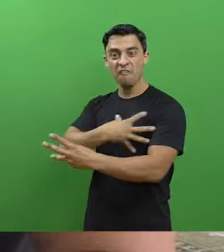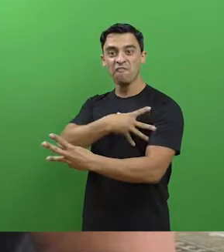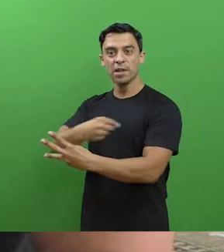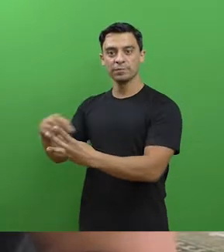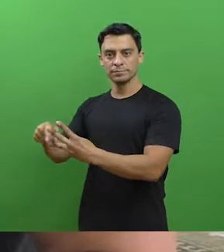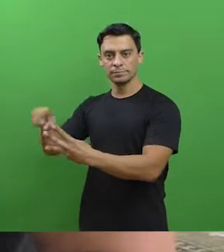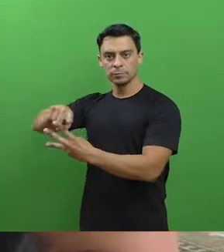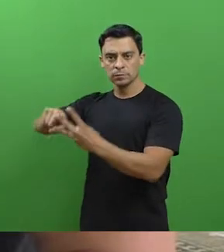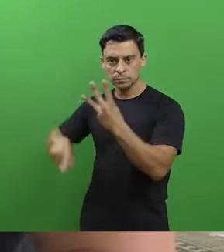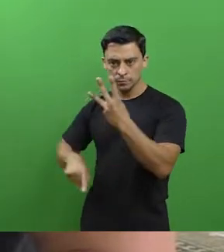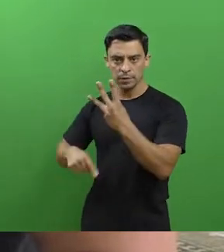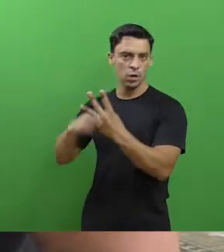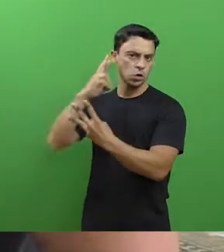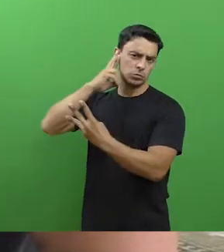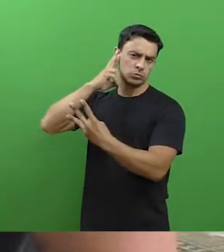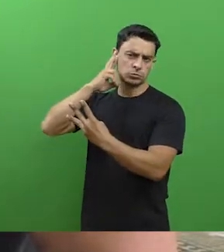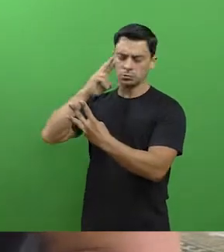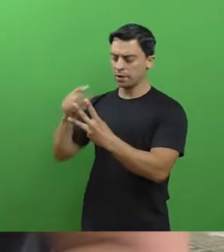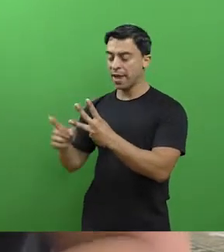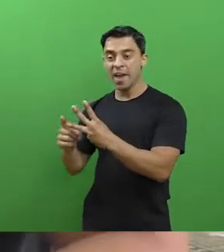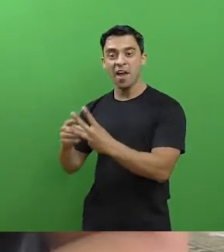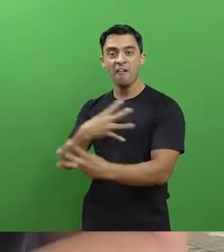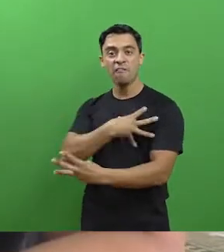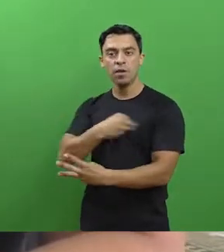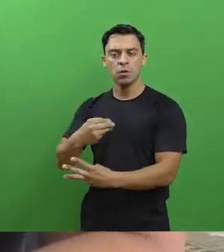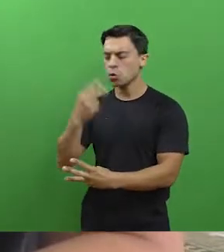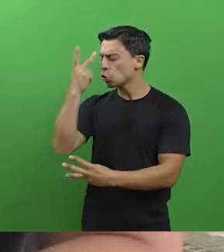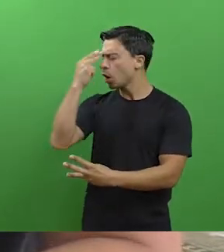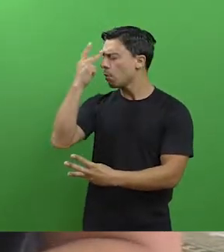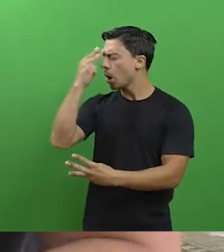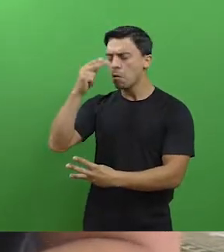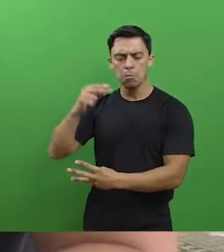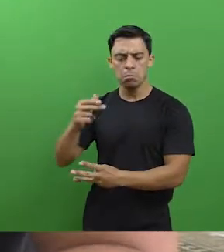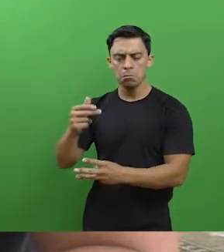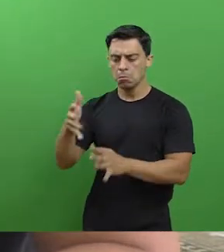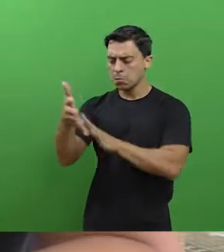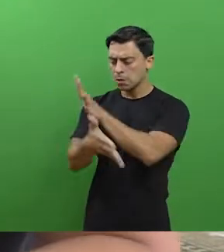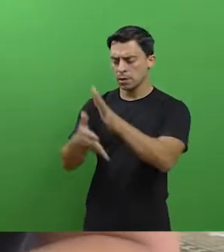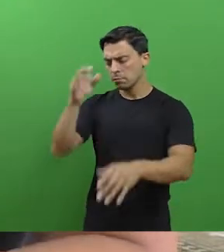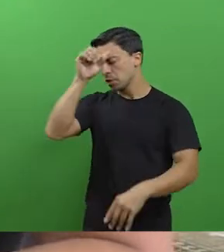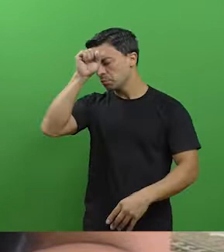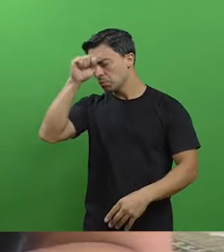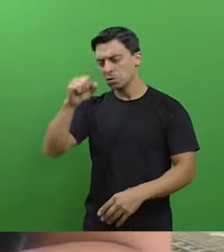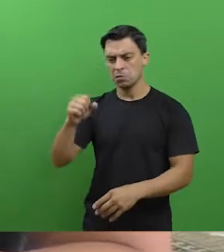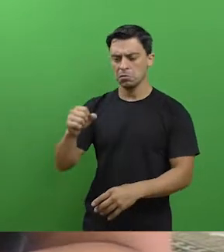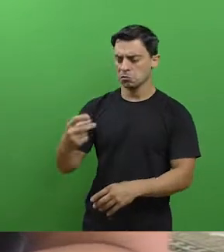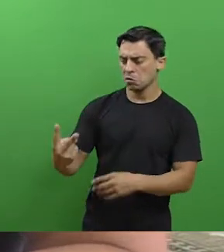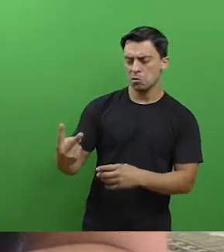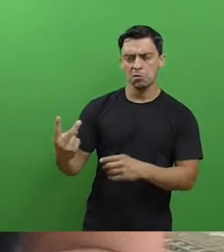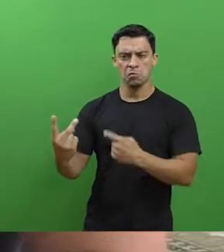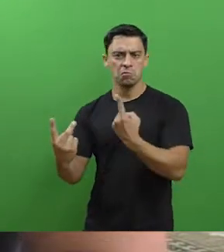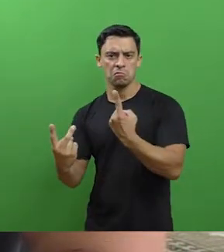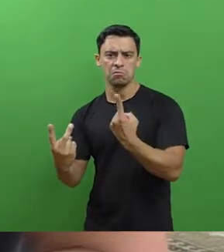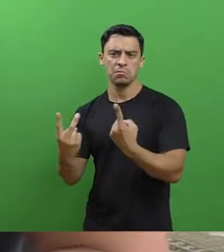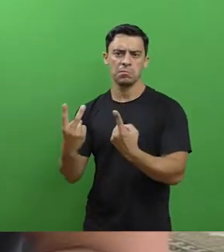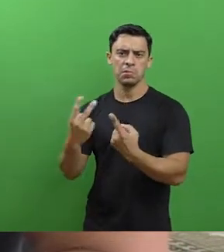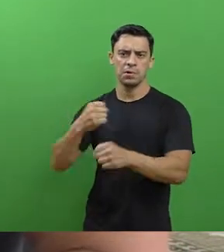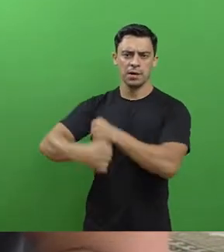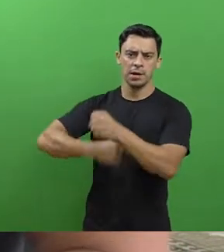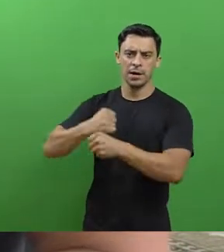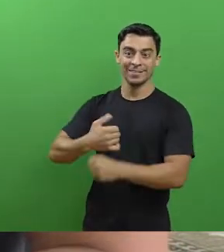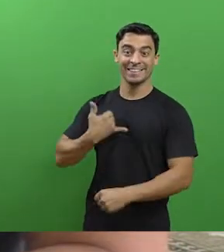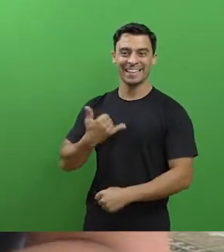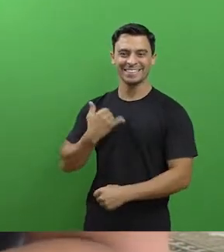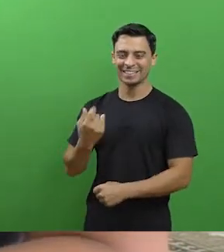língua de sinais naturalmente, como um ouvinte. Lá nos 2 anos, 1 ano e meio, né, que as crianças começam a